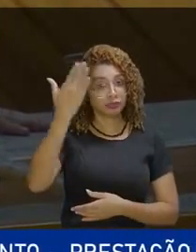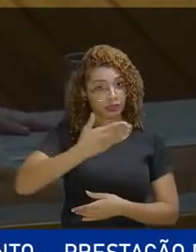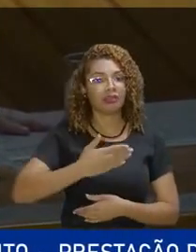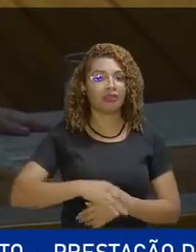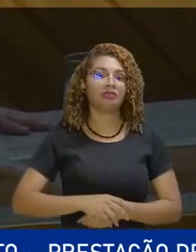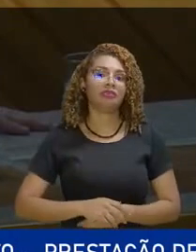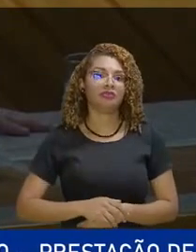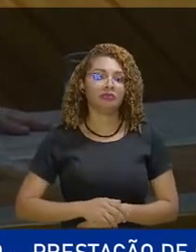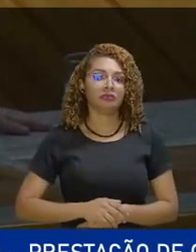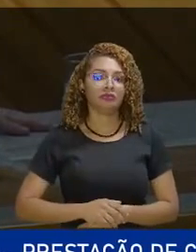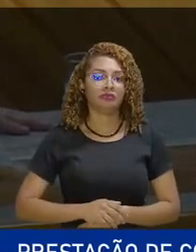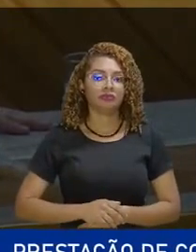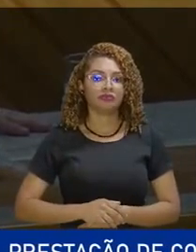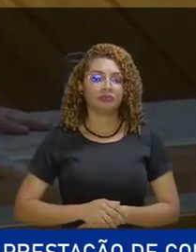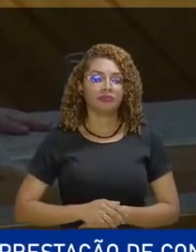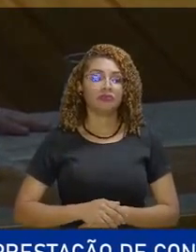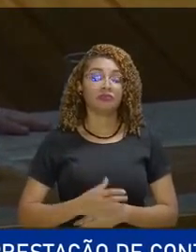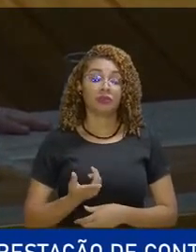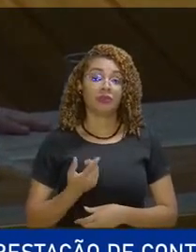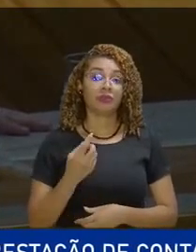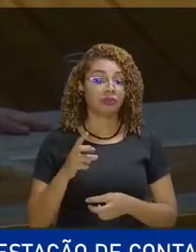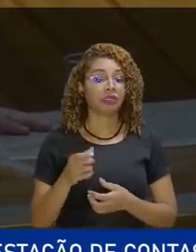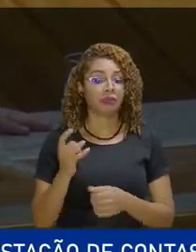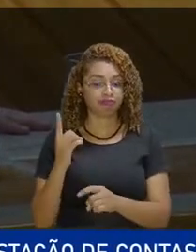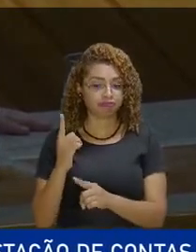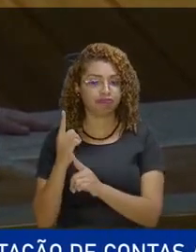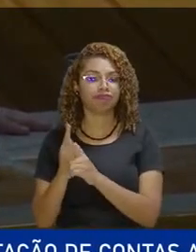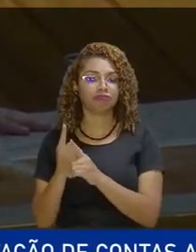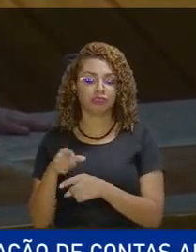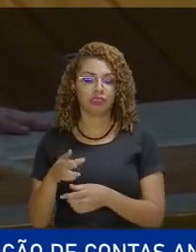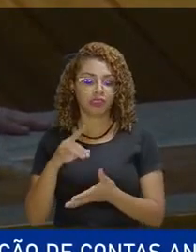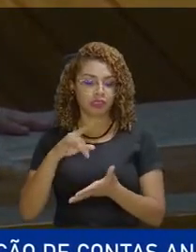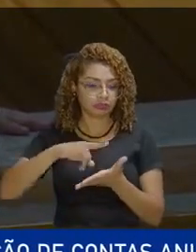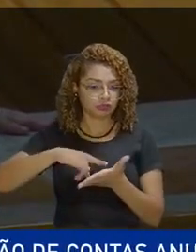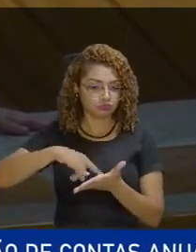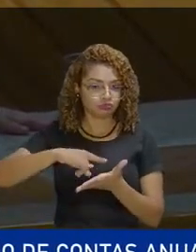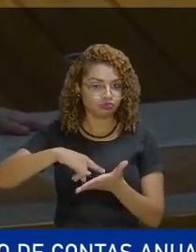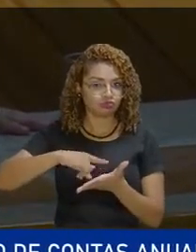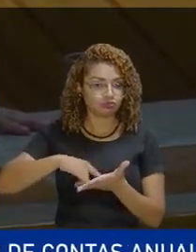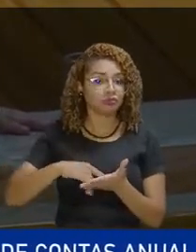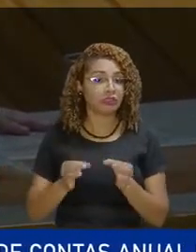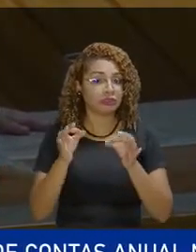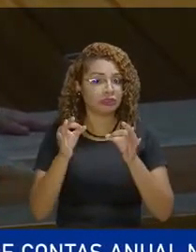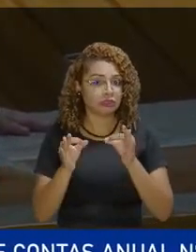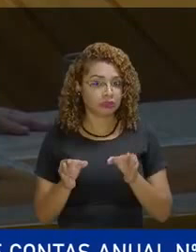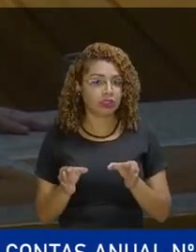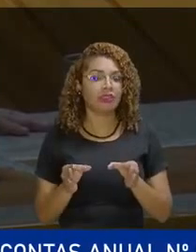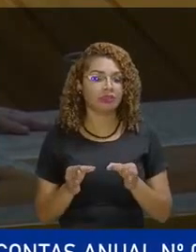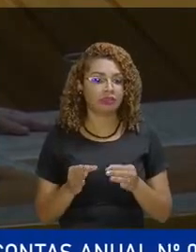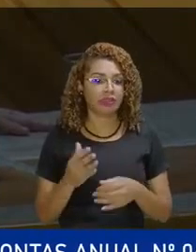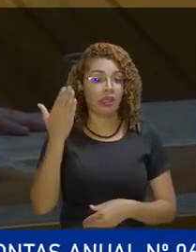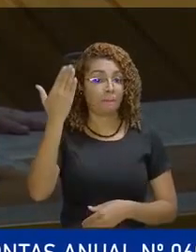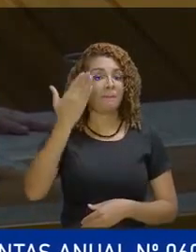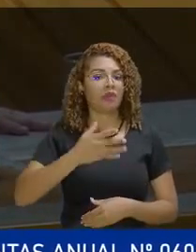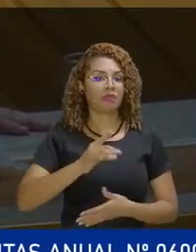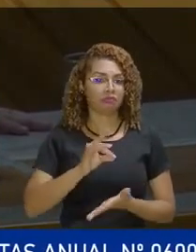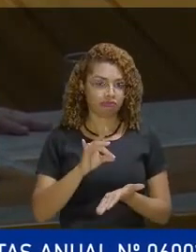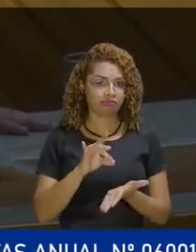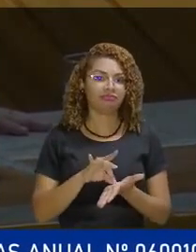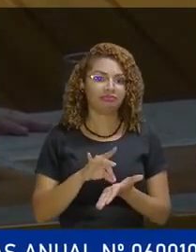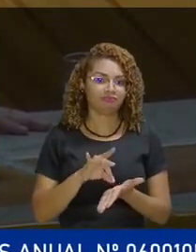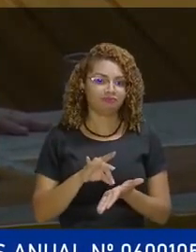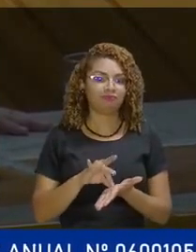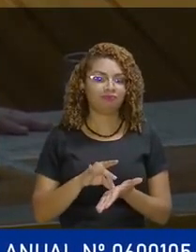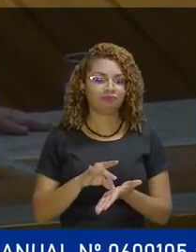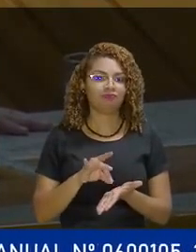praticado. O NACEP identificou o que foi, que a documentação depois da intimação foi correta. A ausência de